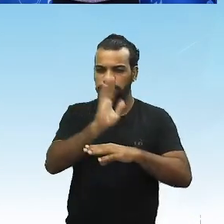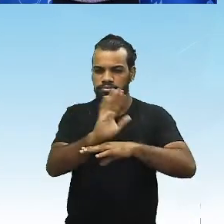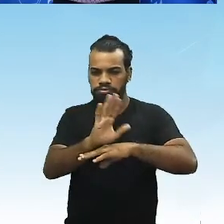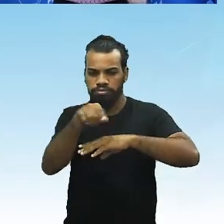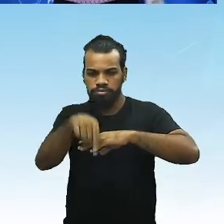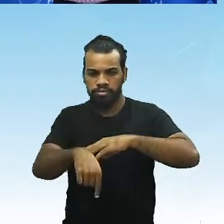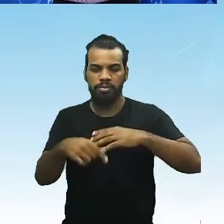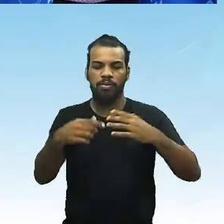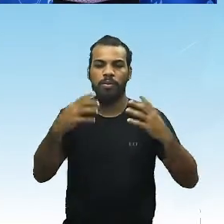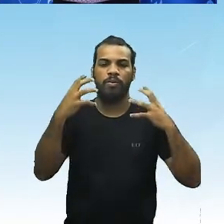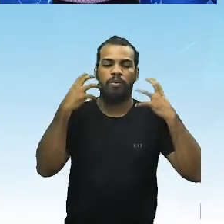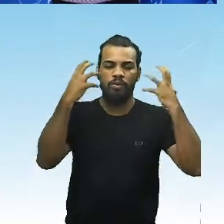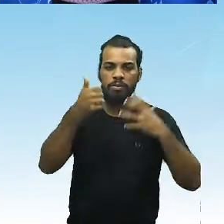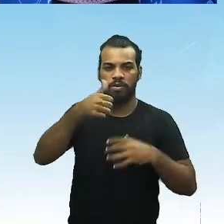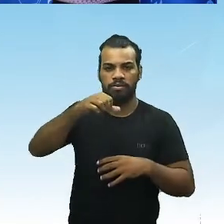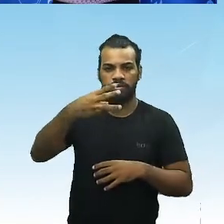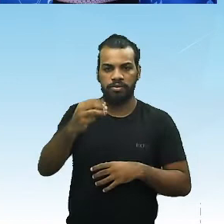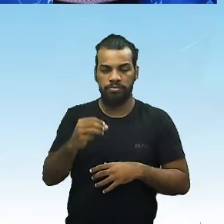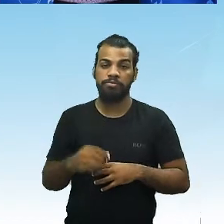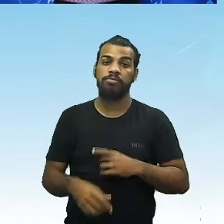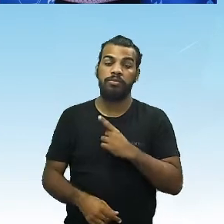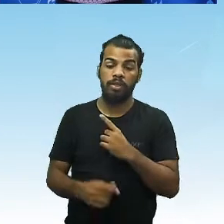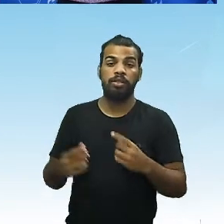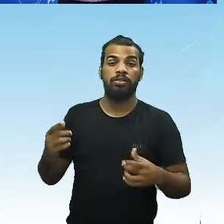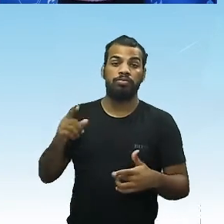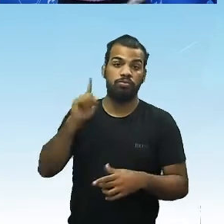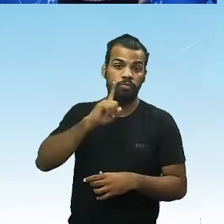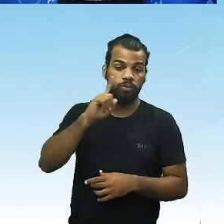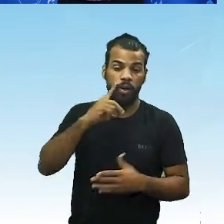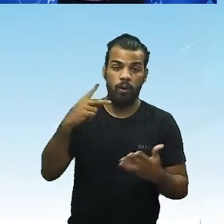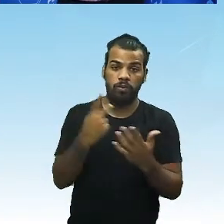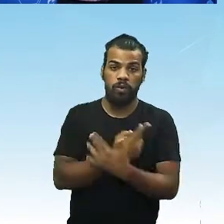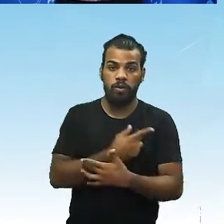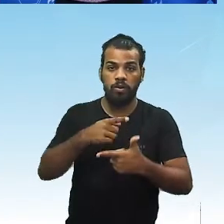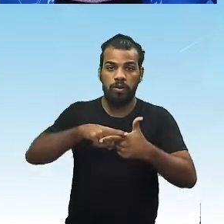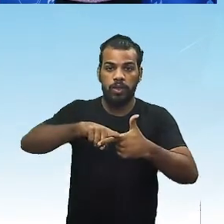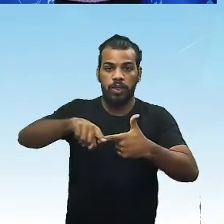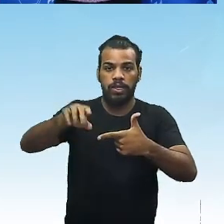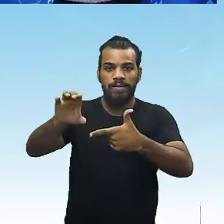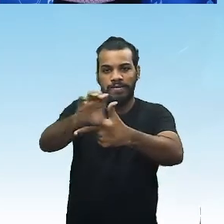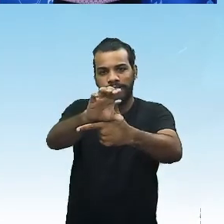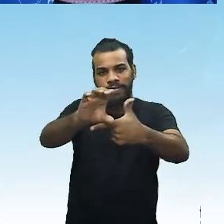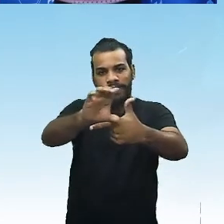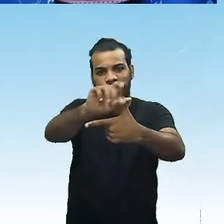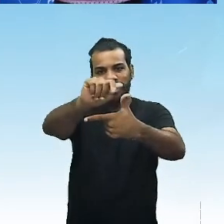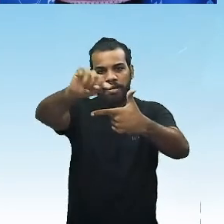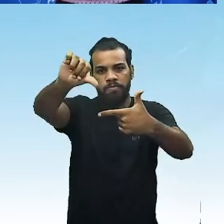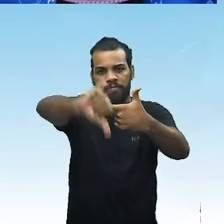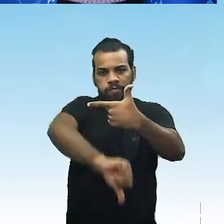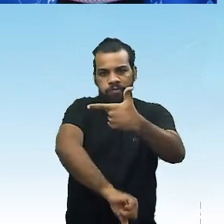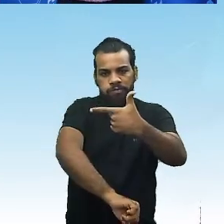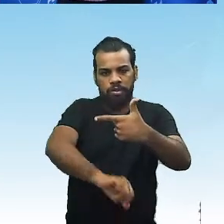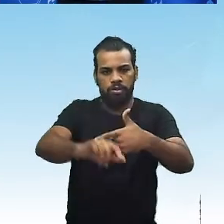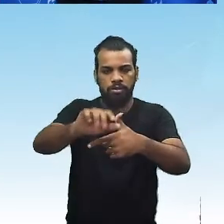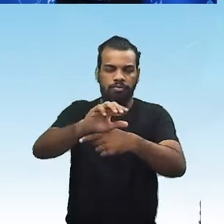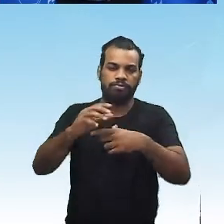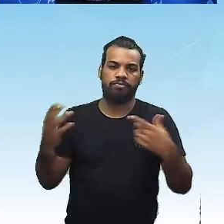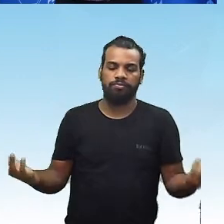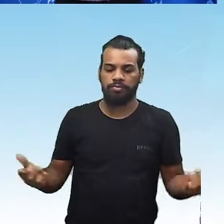de 30, né? Então, os Estados Unidos passavam por uma crise financeira, né, que abalou muito a situação dos Estados Unidos.